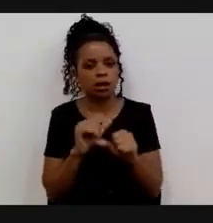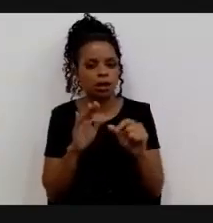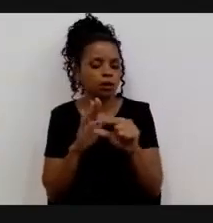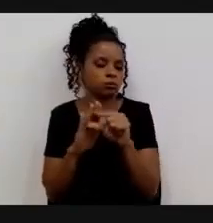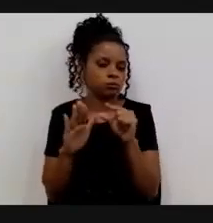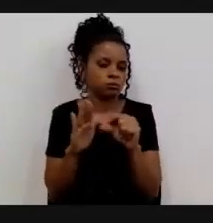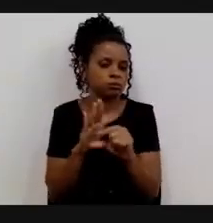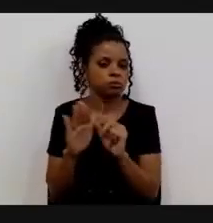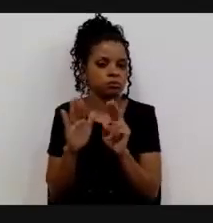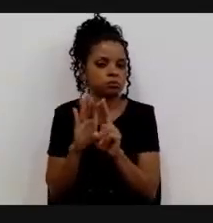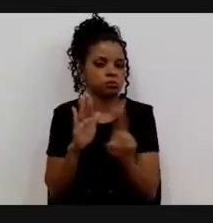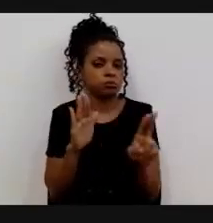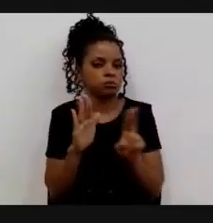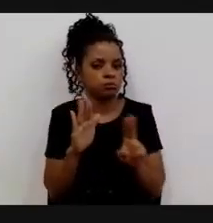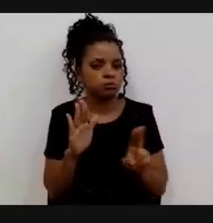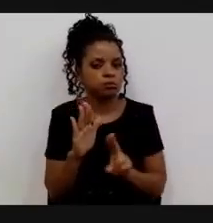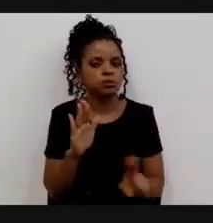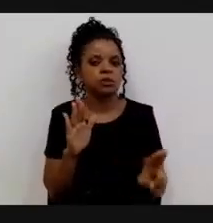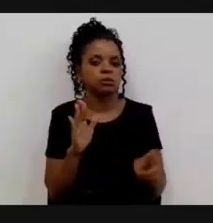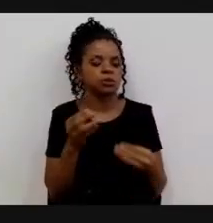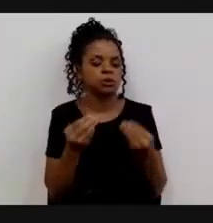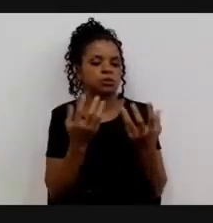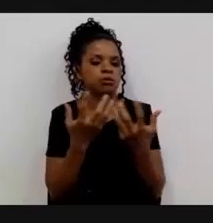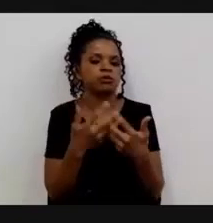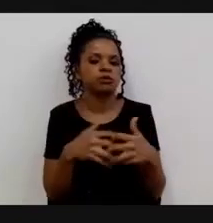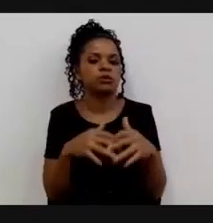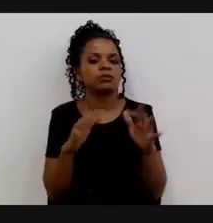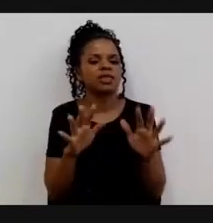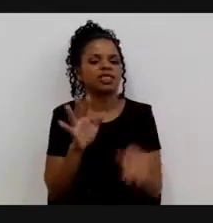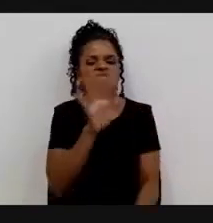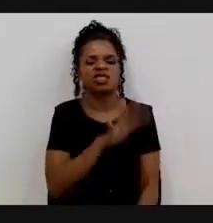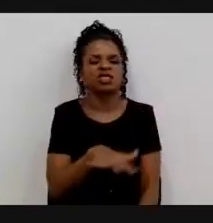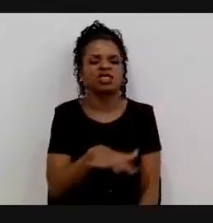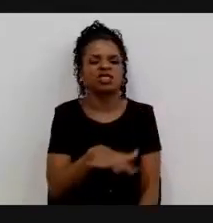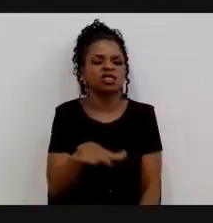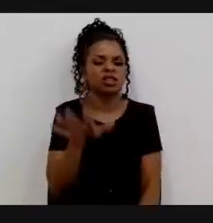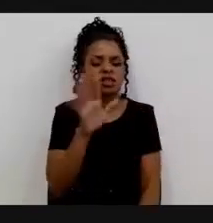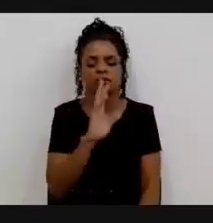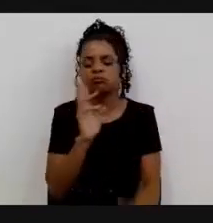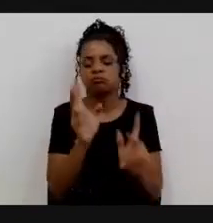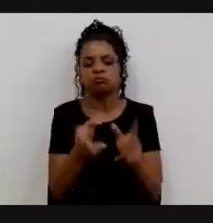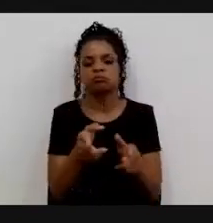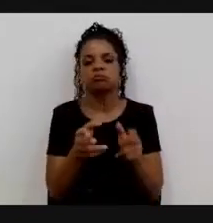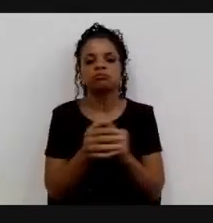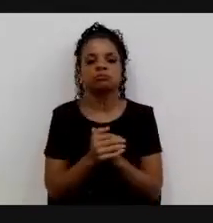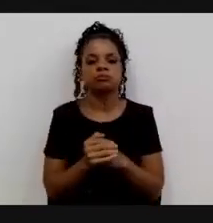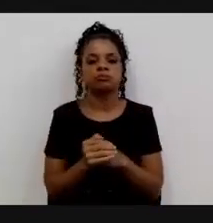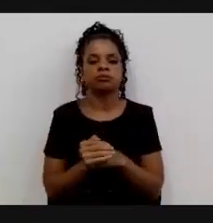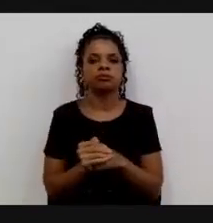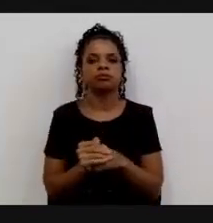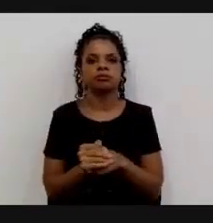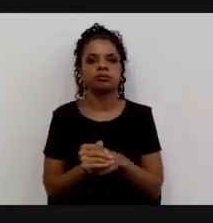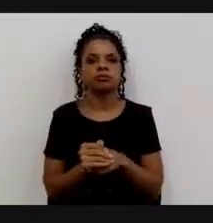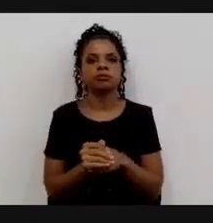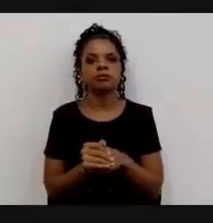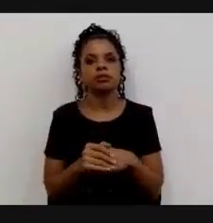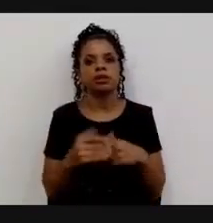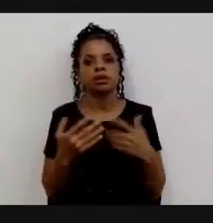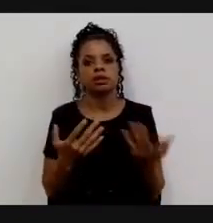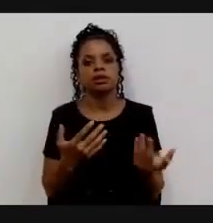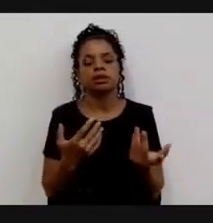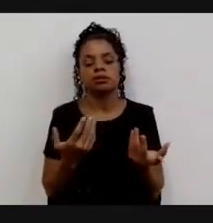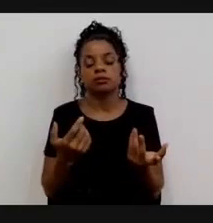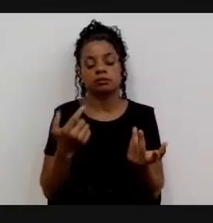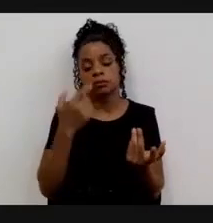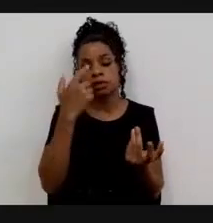nomenclaturas, o rito das coisas, mas, no geral, é tudo igual. Então, eu faço